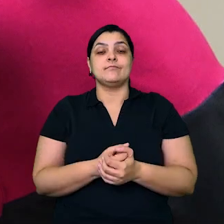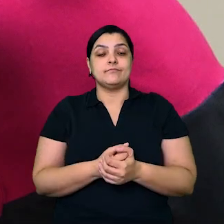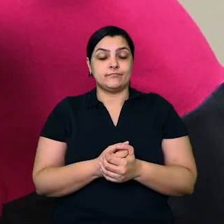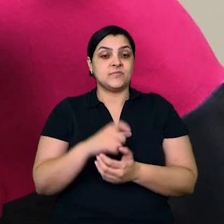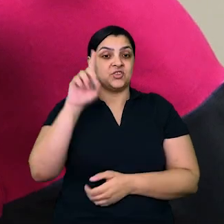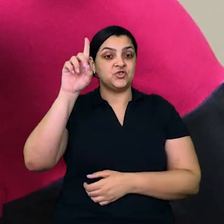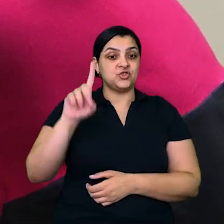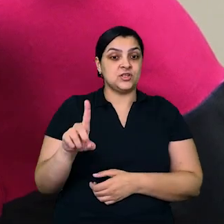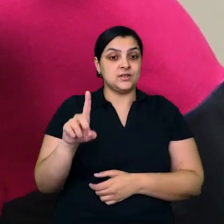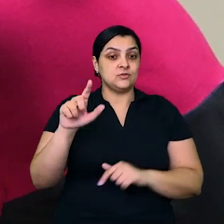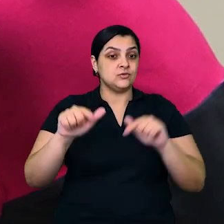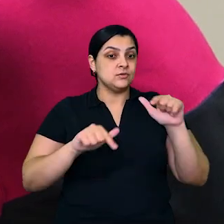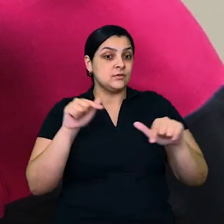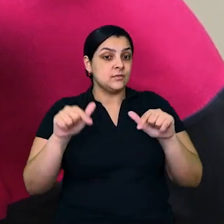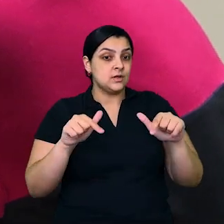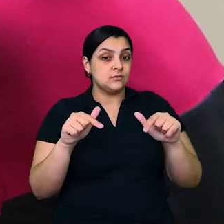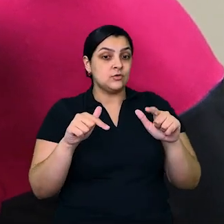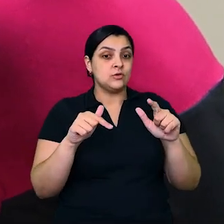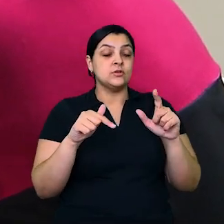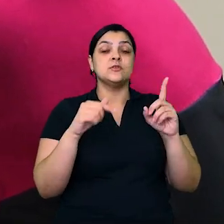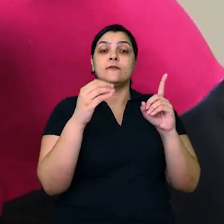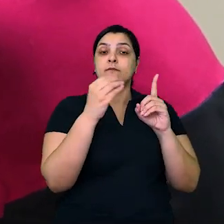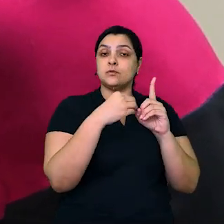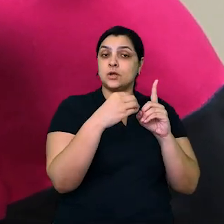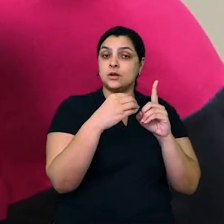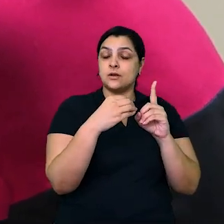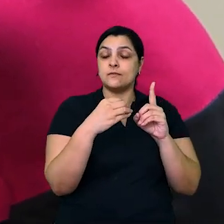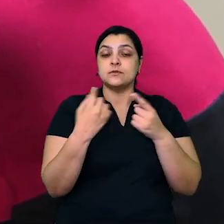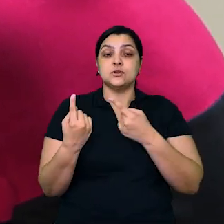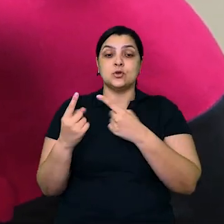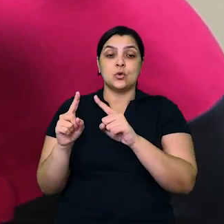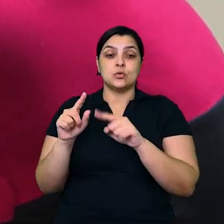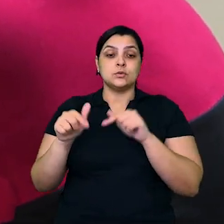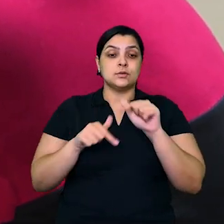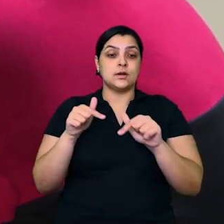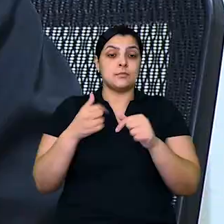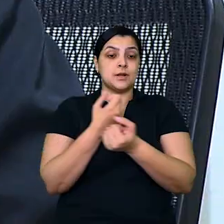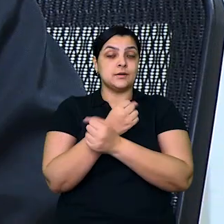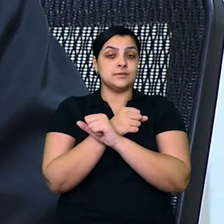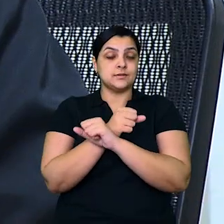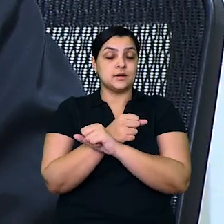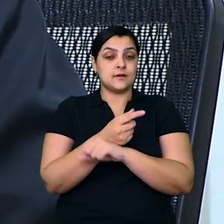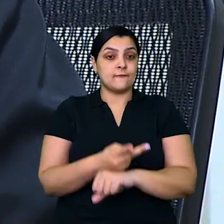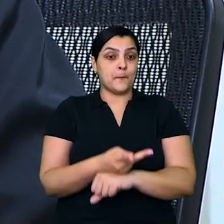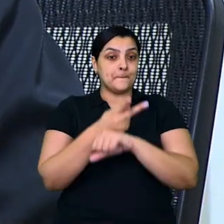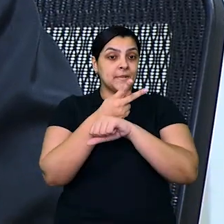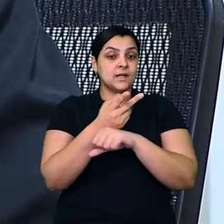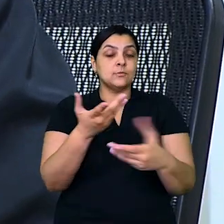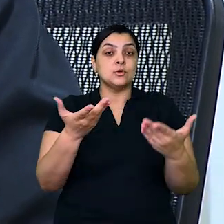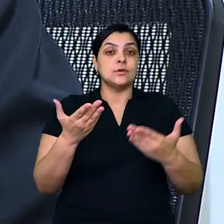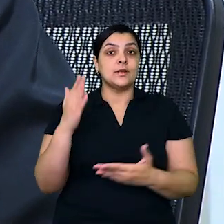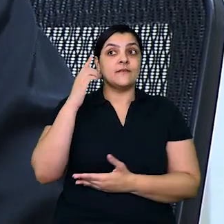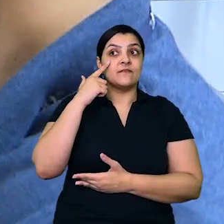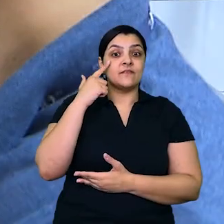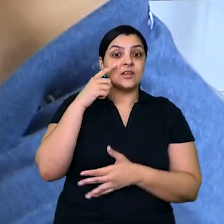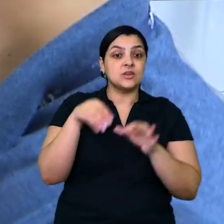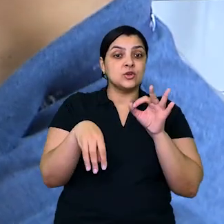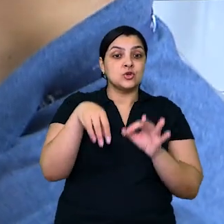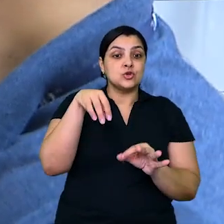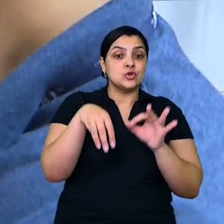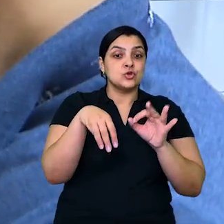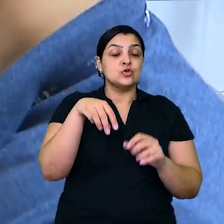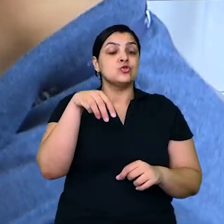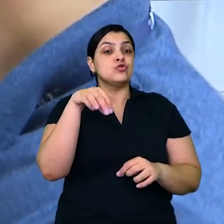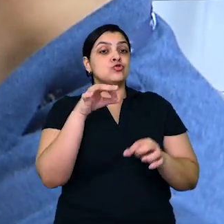elas direitos dos trabalhadores vulneráveis e combate ao trabalho escravo. O prêmio busca reconhecer juízas e